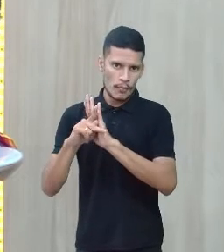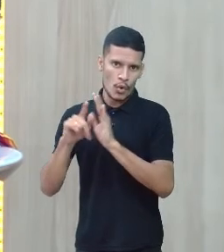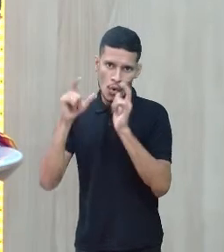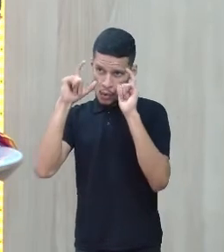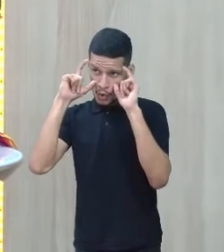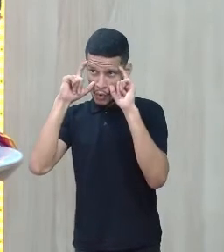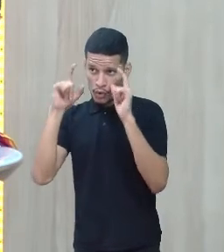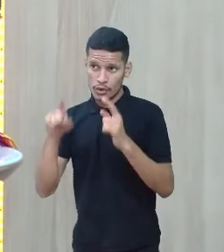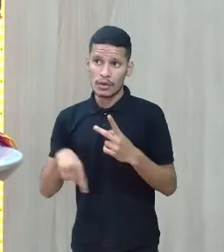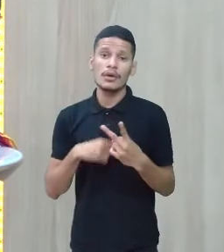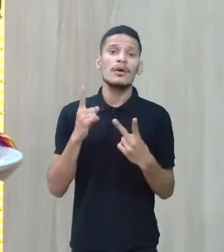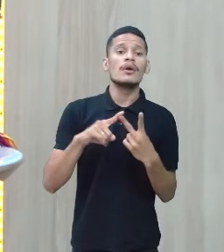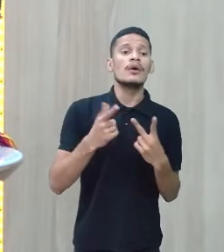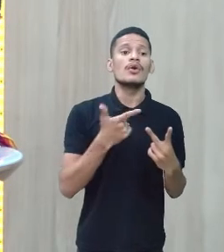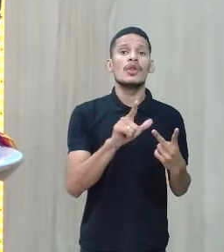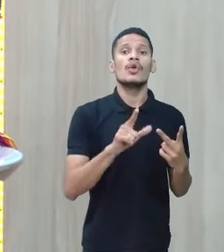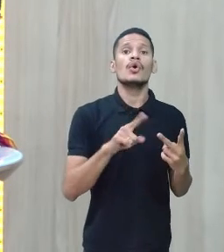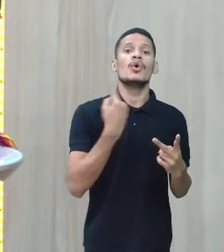e cortou